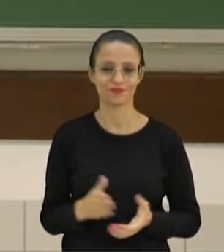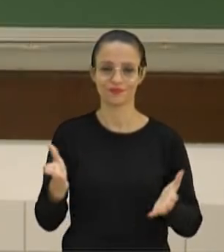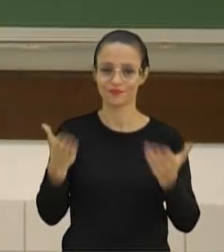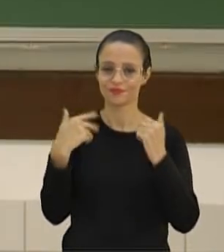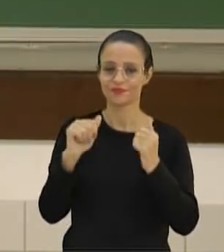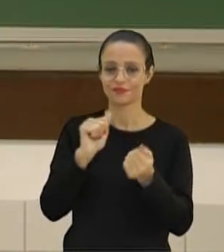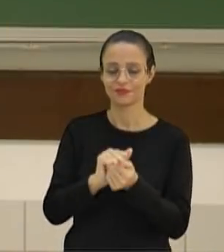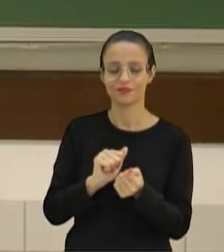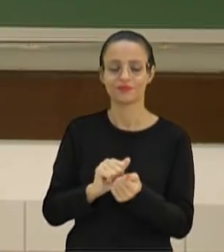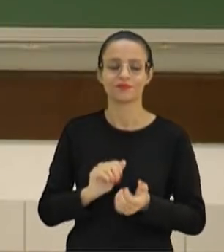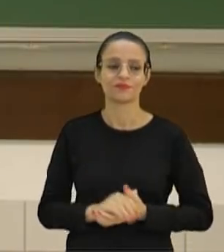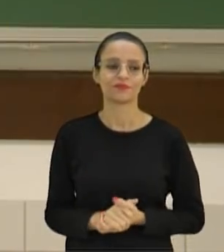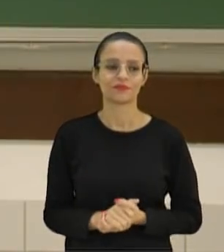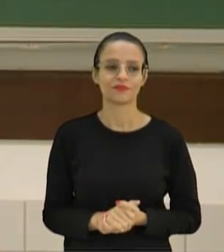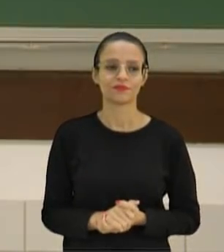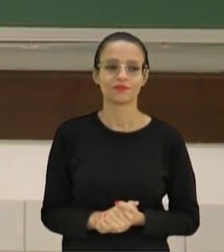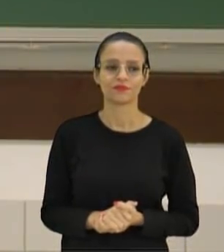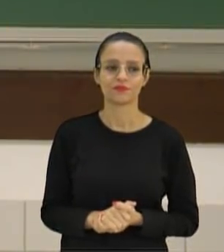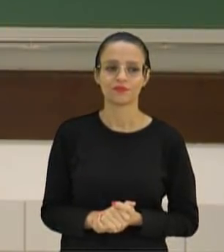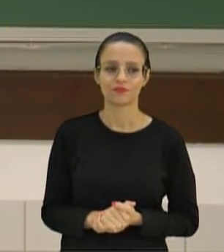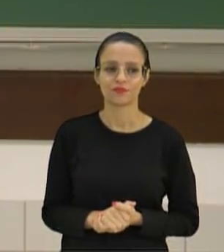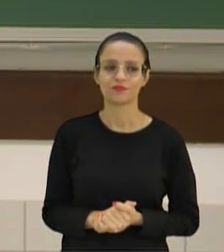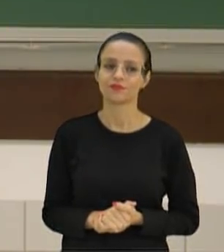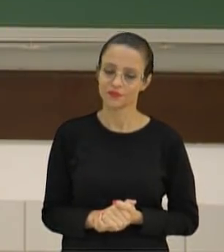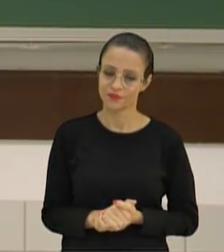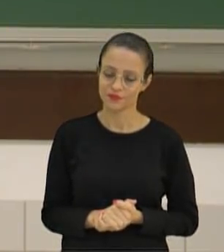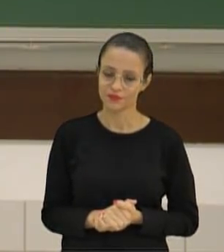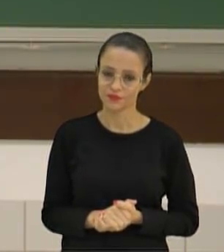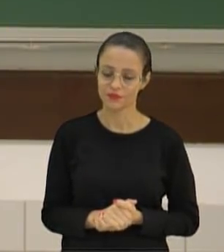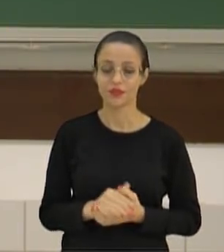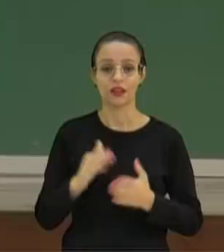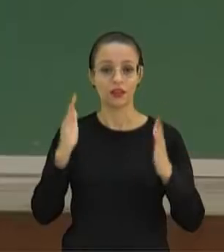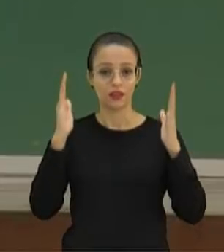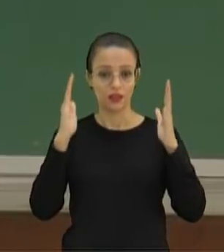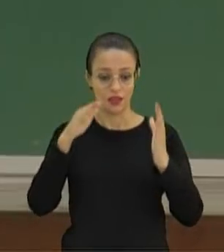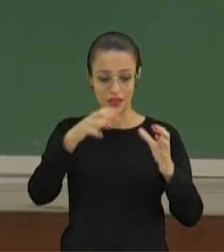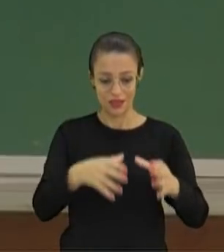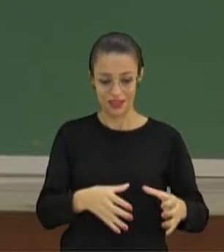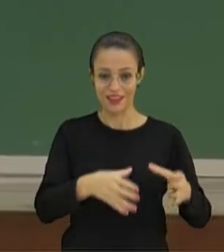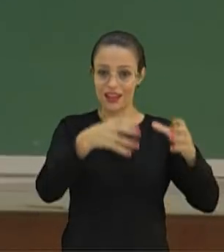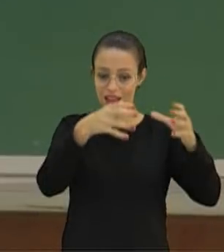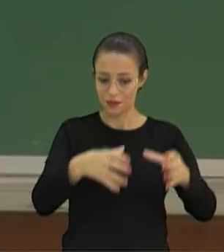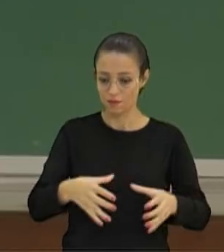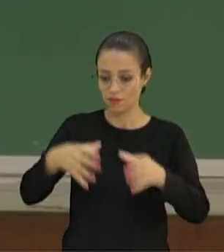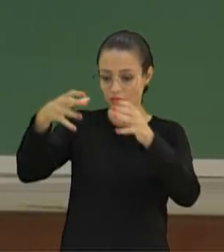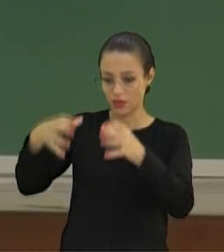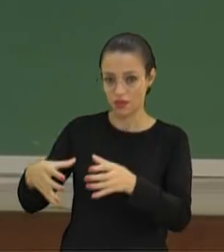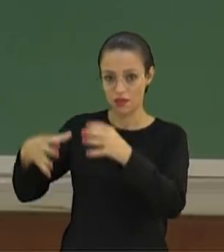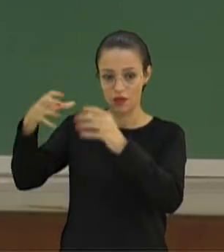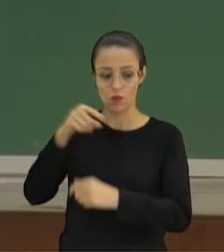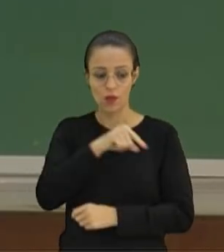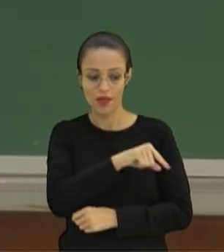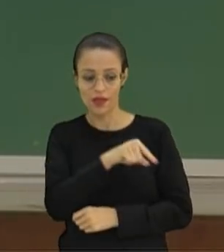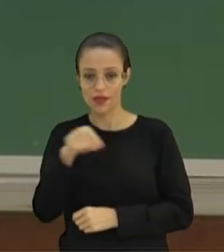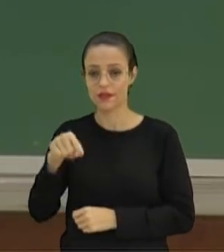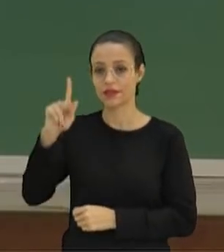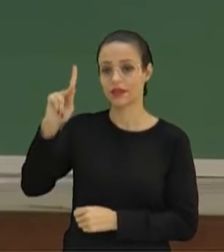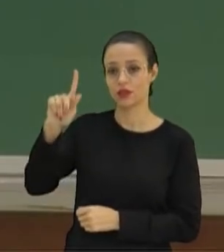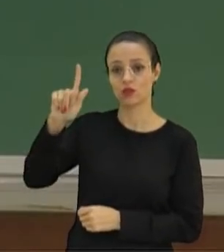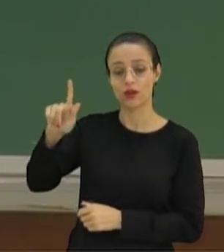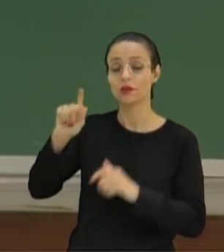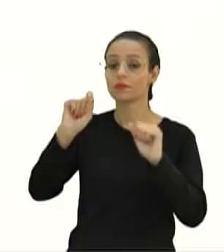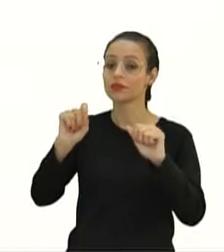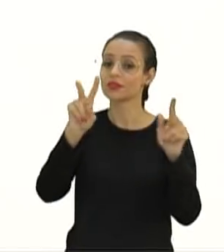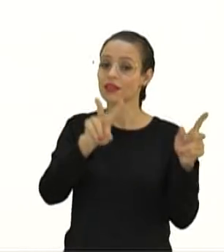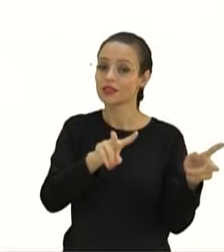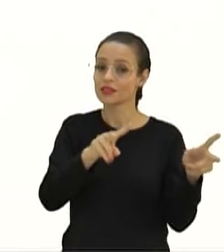vamos juntos com a prof aqui, ó. Como a capacidade do barril é em quilograma, nós devemos transformar